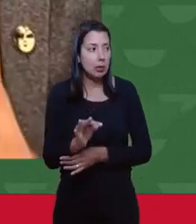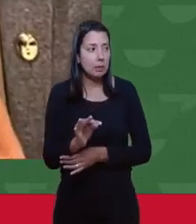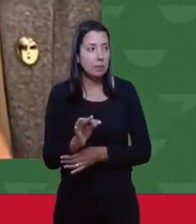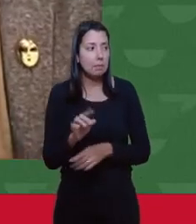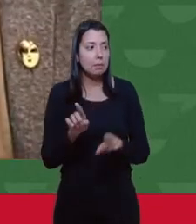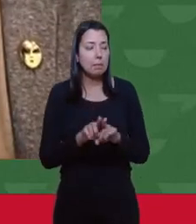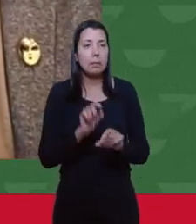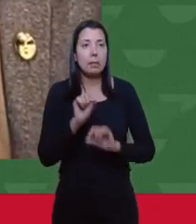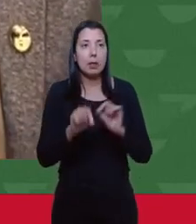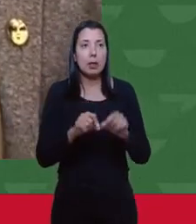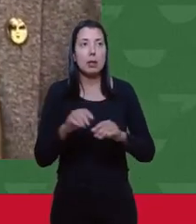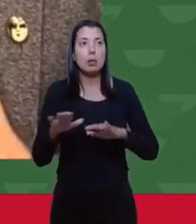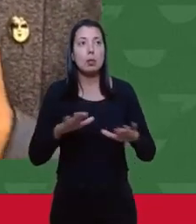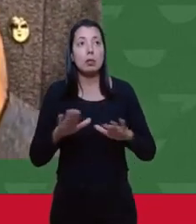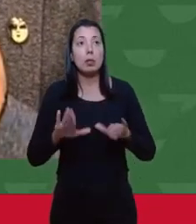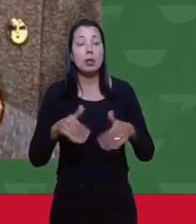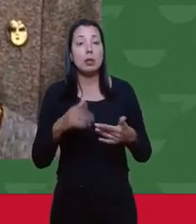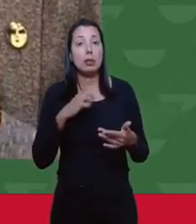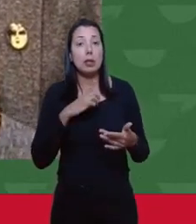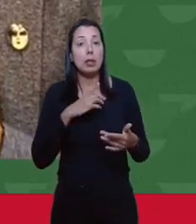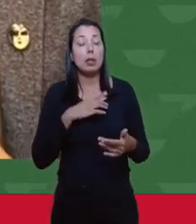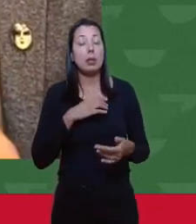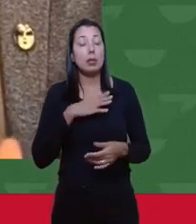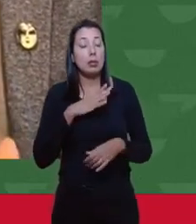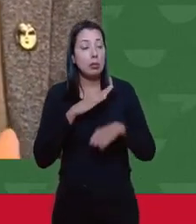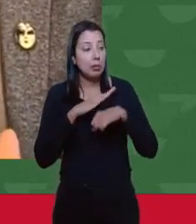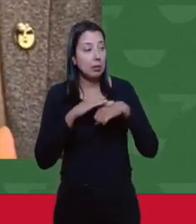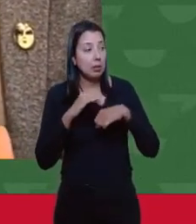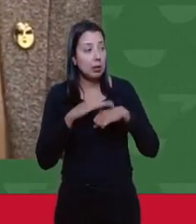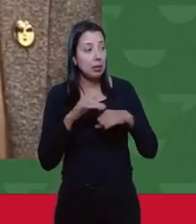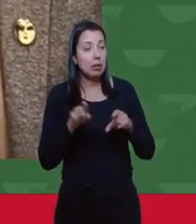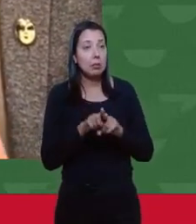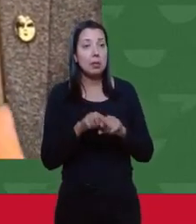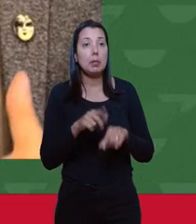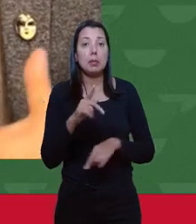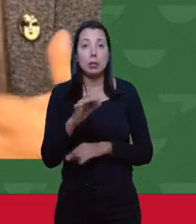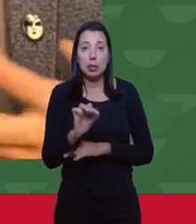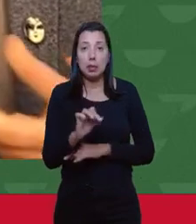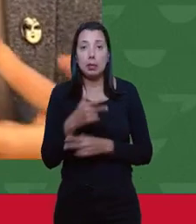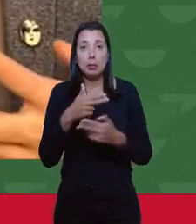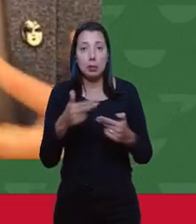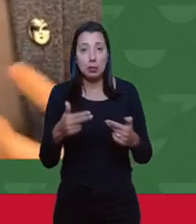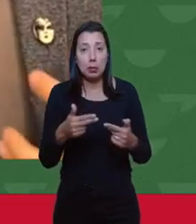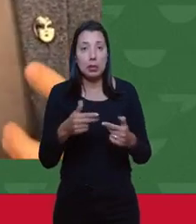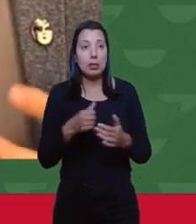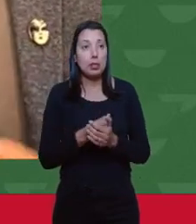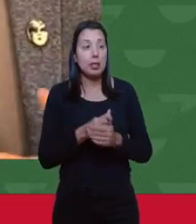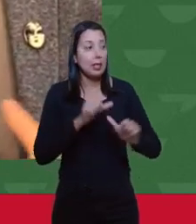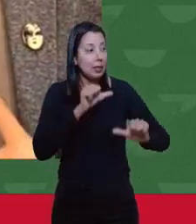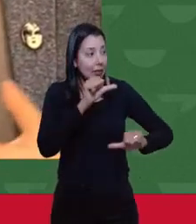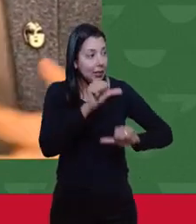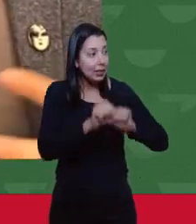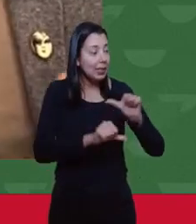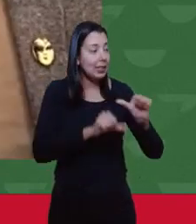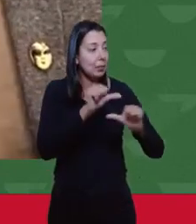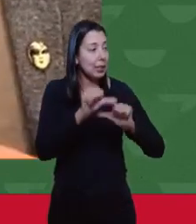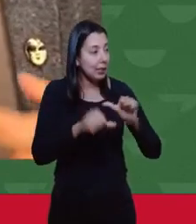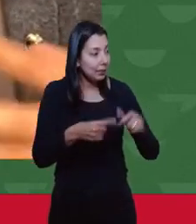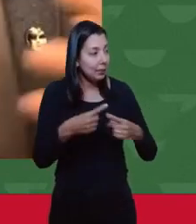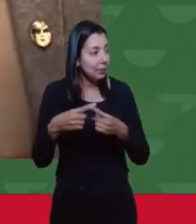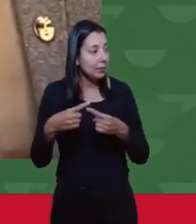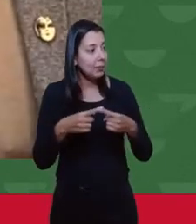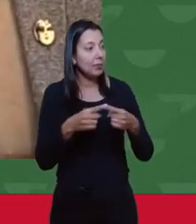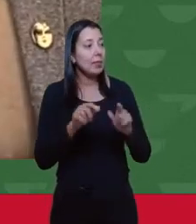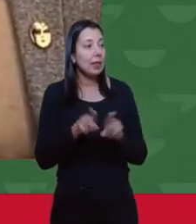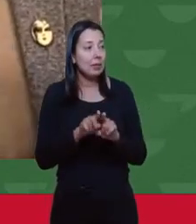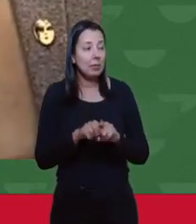como partido partido-movimento. Então eu tenho um afeto pelo PT, e o PT tem uma coisa de fênix, de renascer, né? Quando se imaginava que o